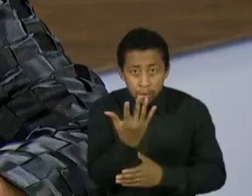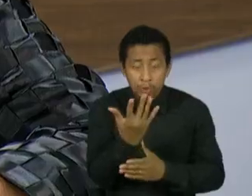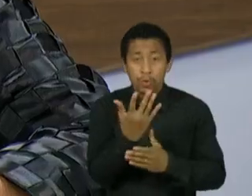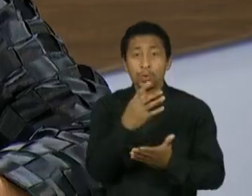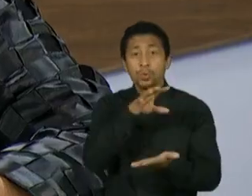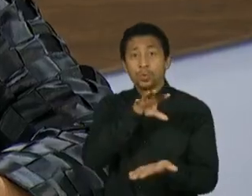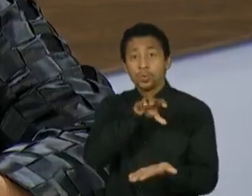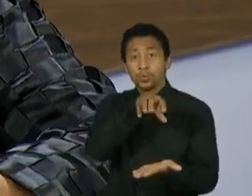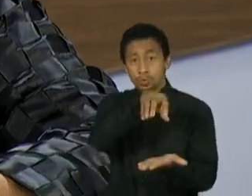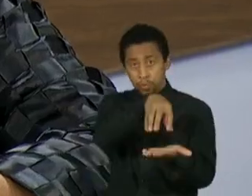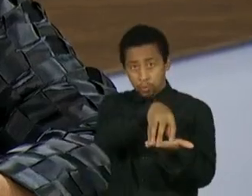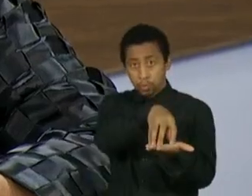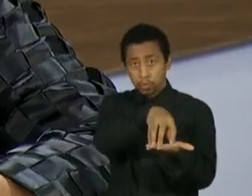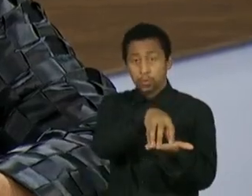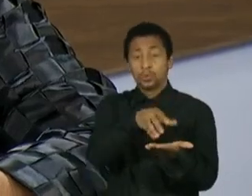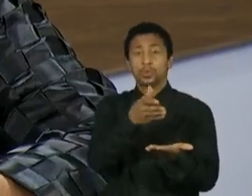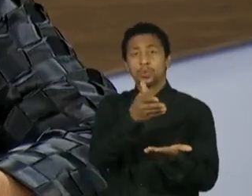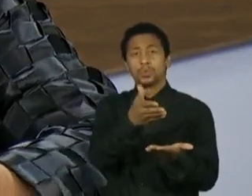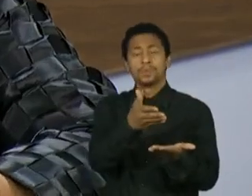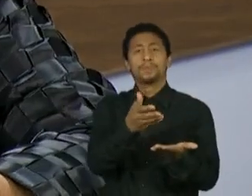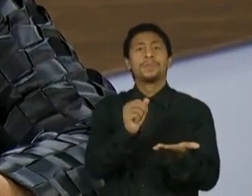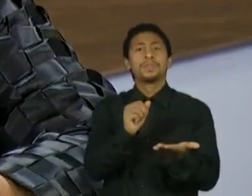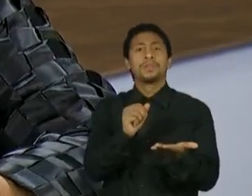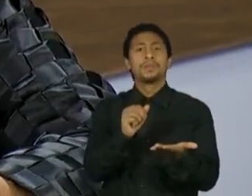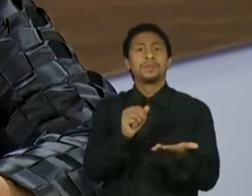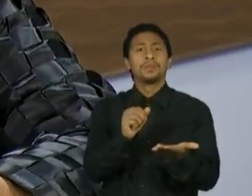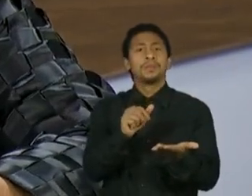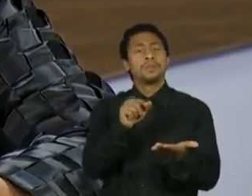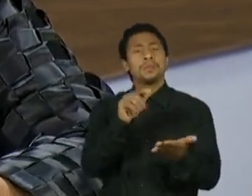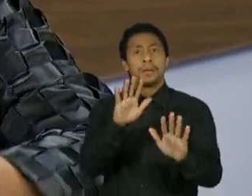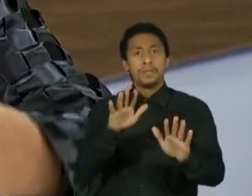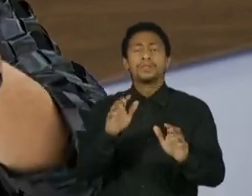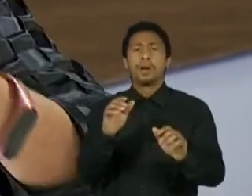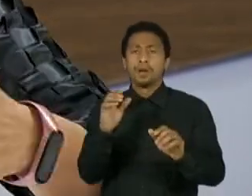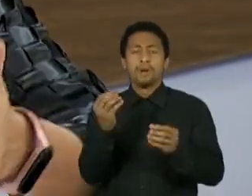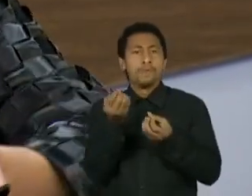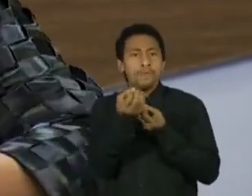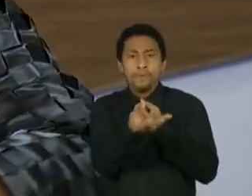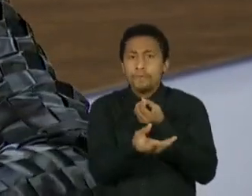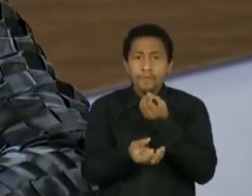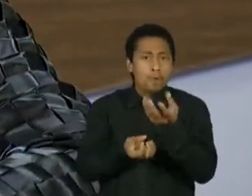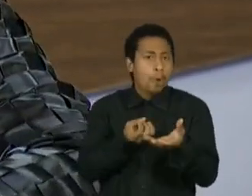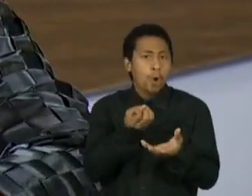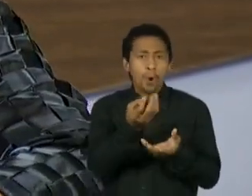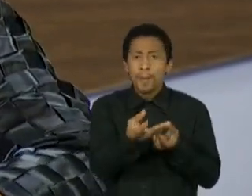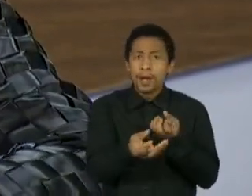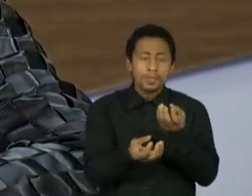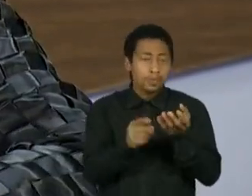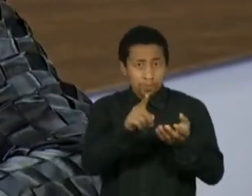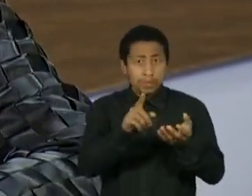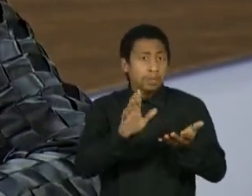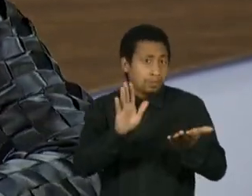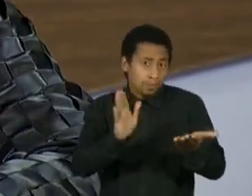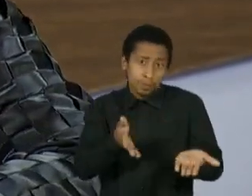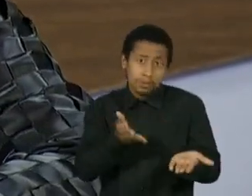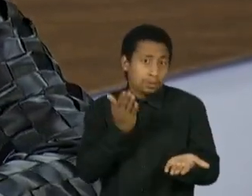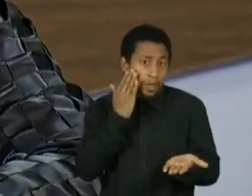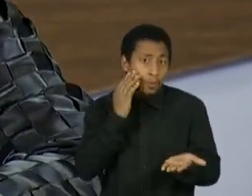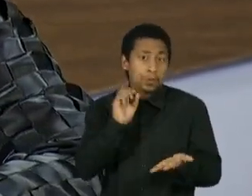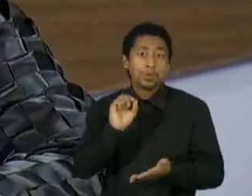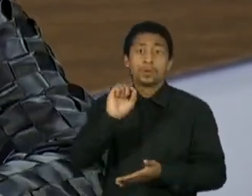E acredito que você desde cedo deve ter recebido muitas informações já sobre esses casos lá de São Gonçalo,